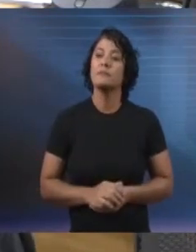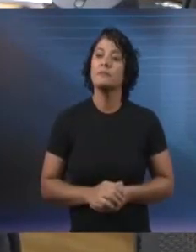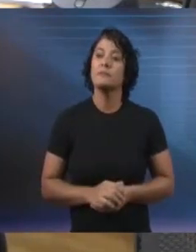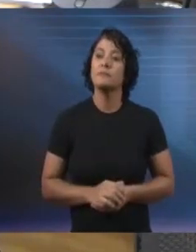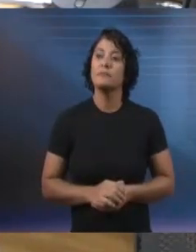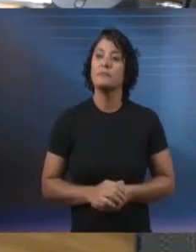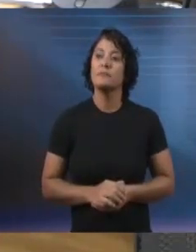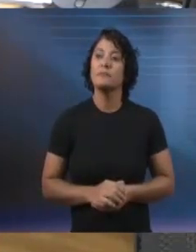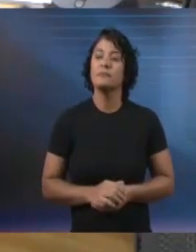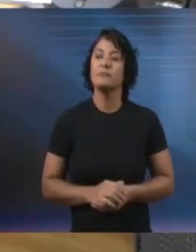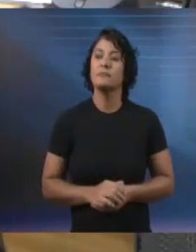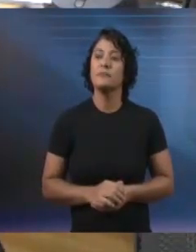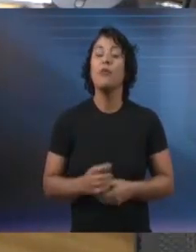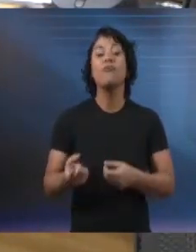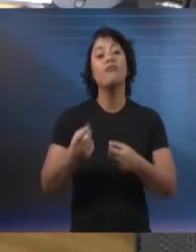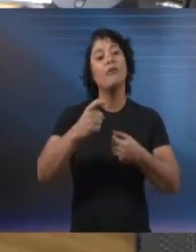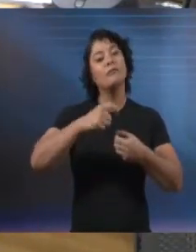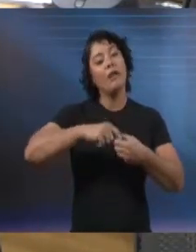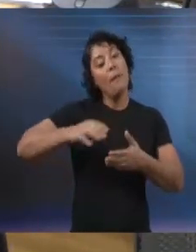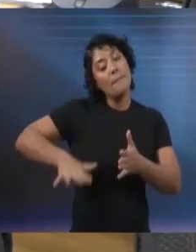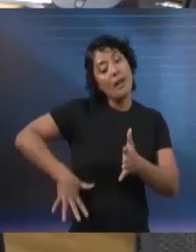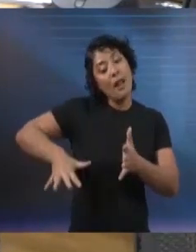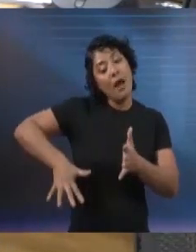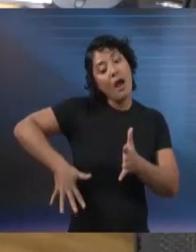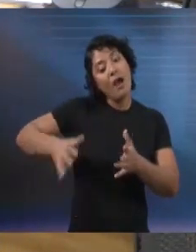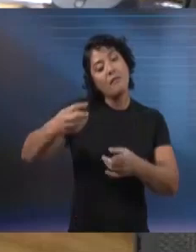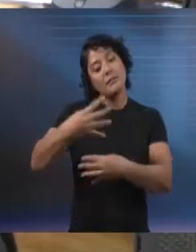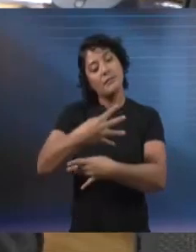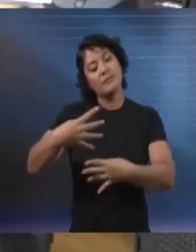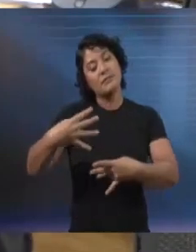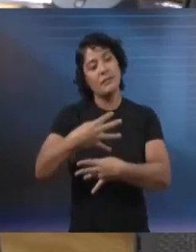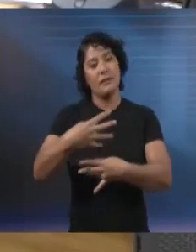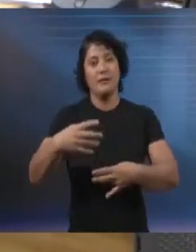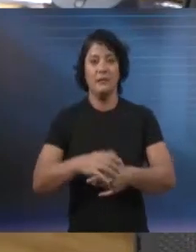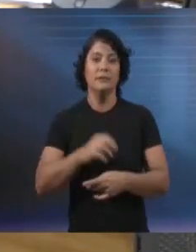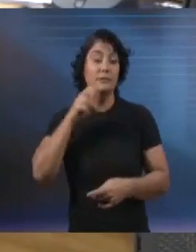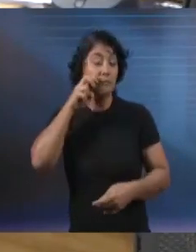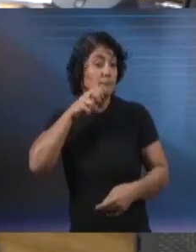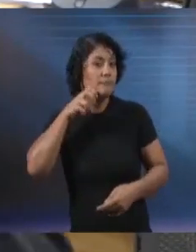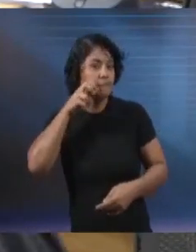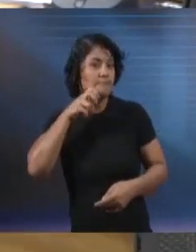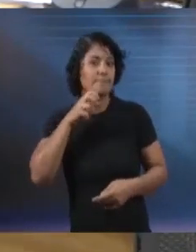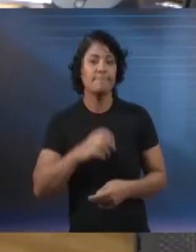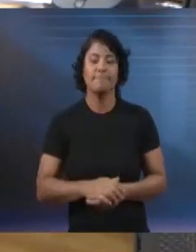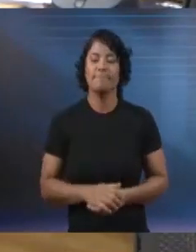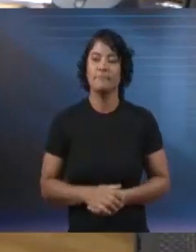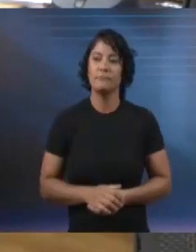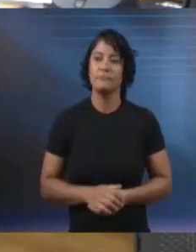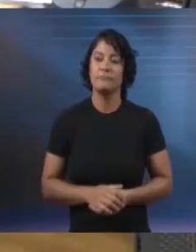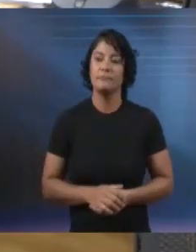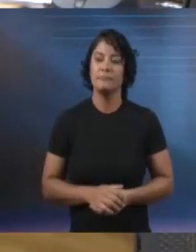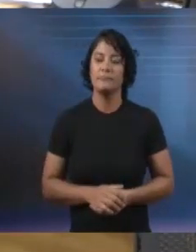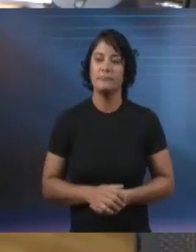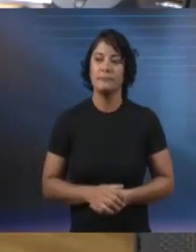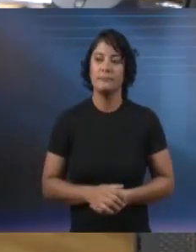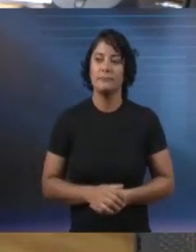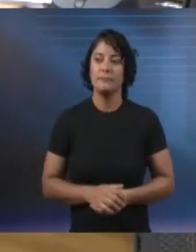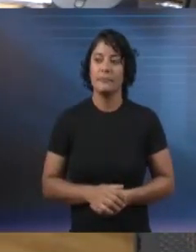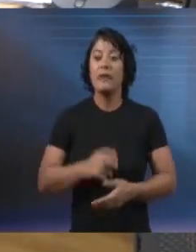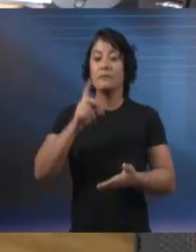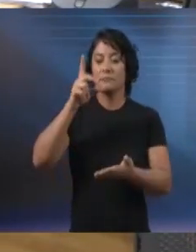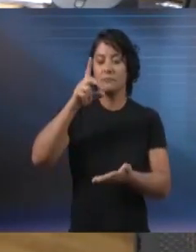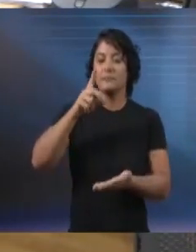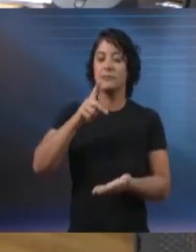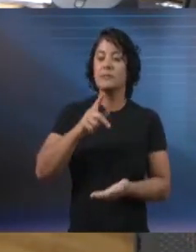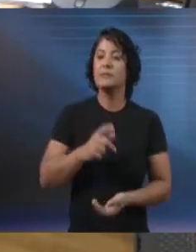a ser um atrativo de praia urbana da cidade do Natal, onde tenho